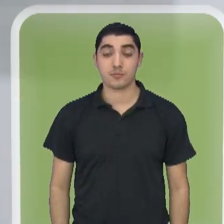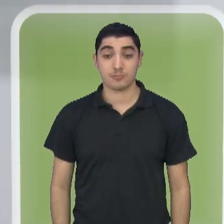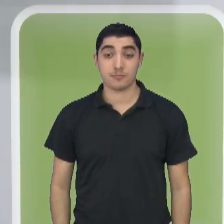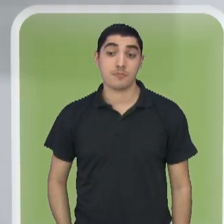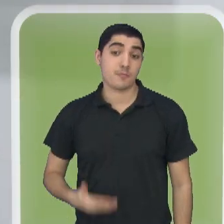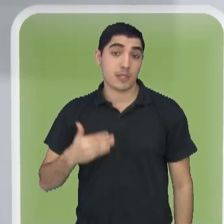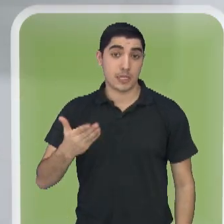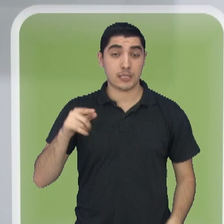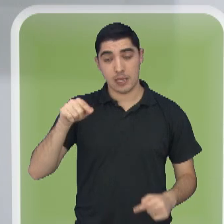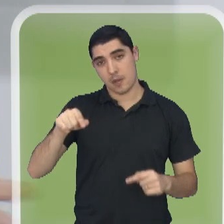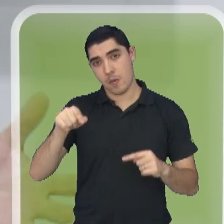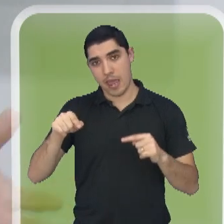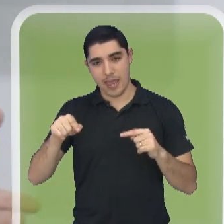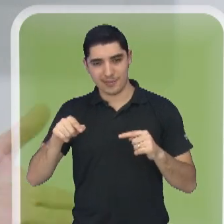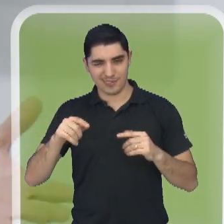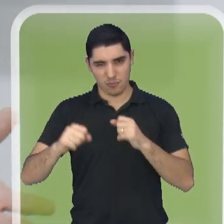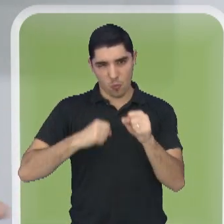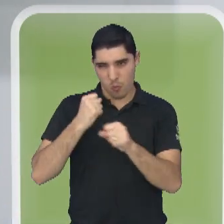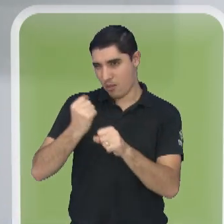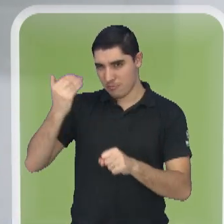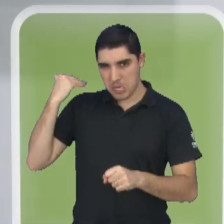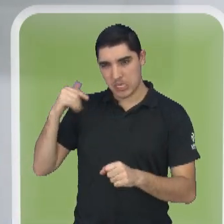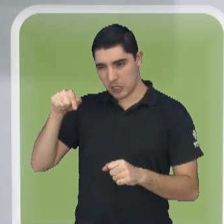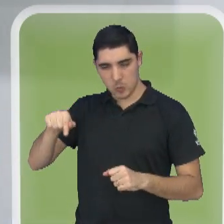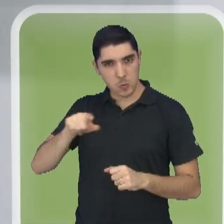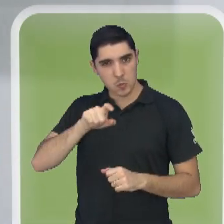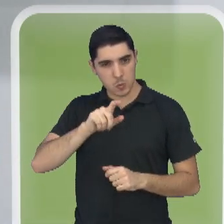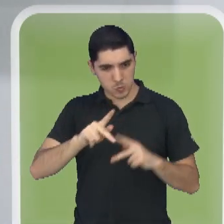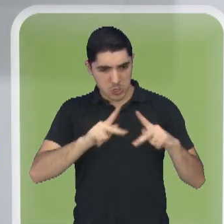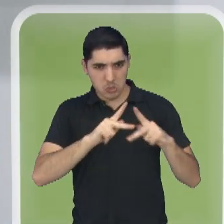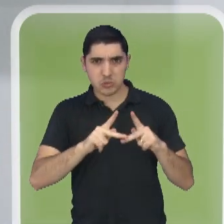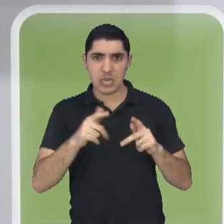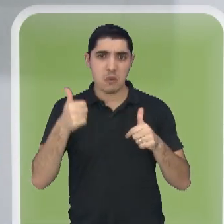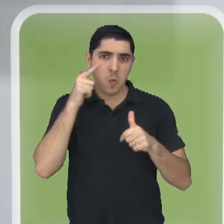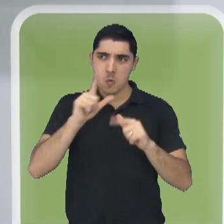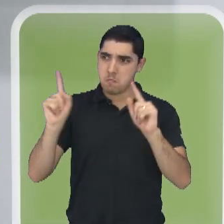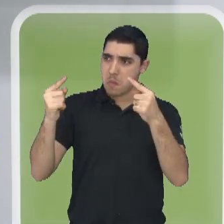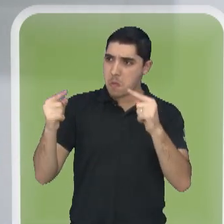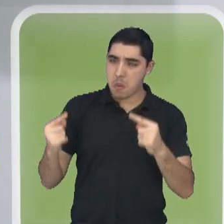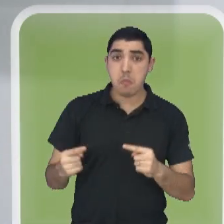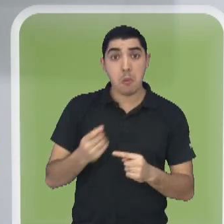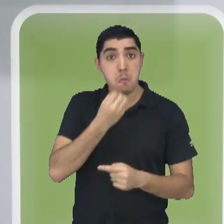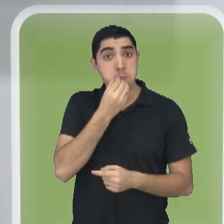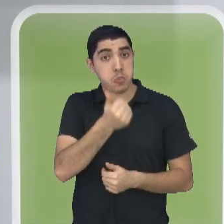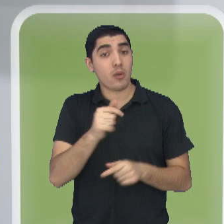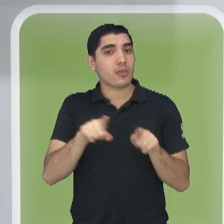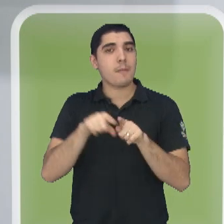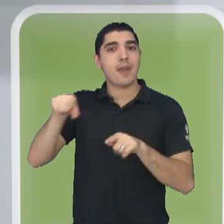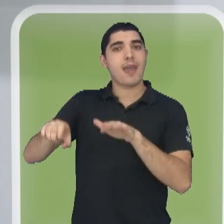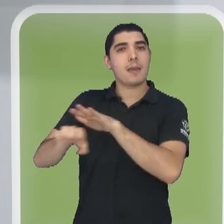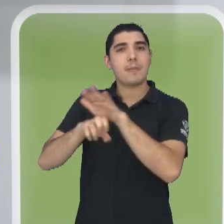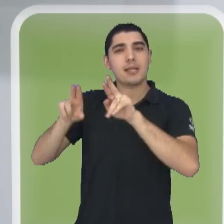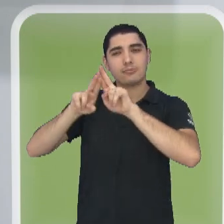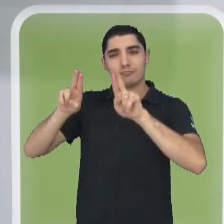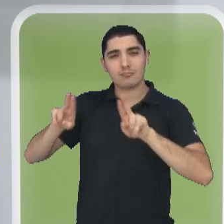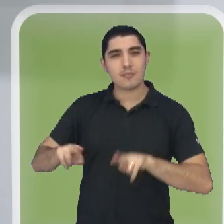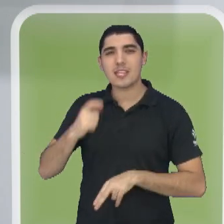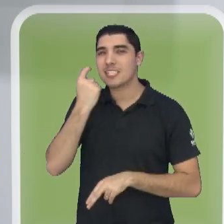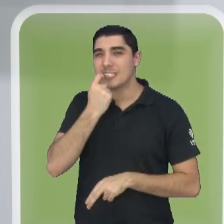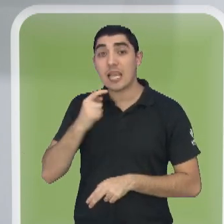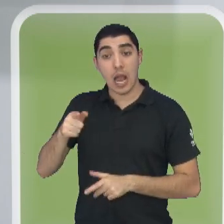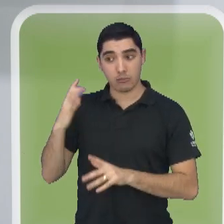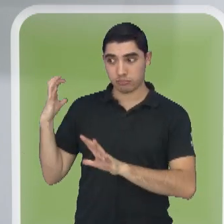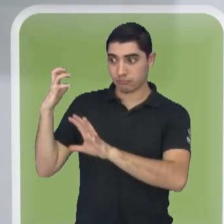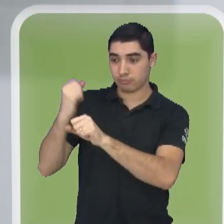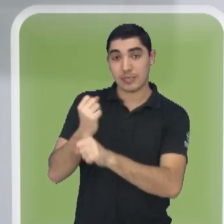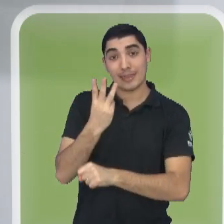que o São José fez, né, chama muita atenção de patrocinadores, né, tanto de fora quanto os da cidade, como é o caso da Uniodonto, que está há 30 anos, completa esse ano 30 anos